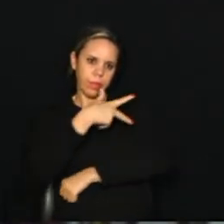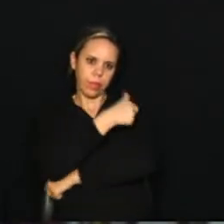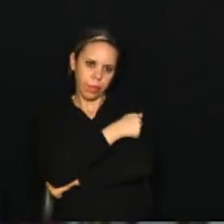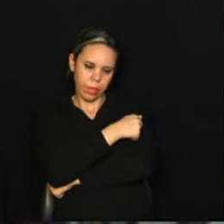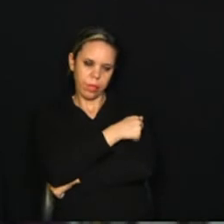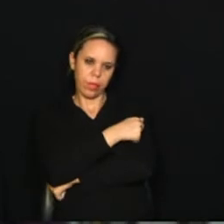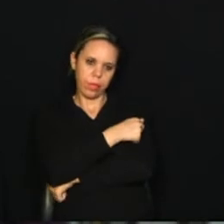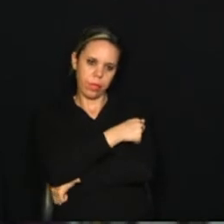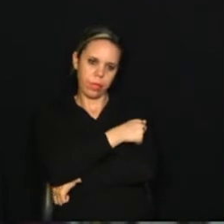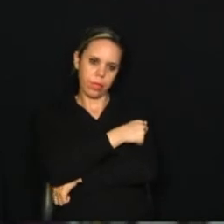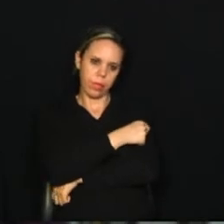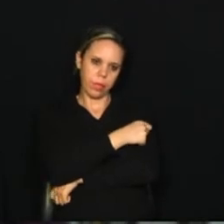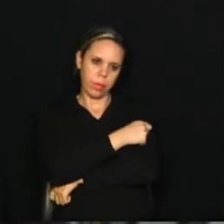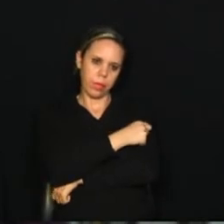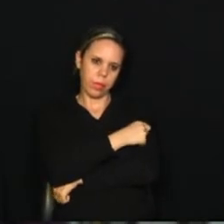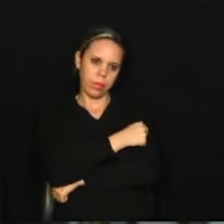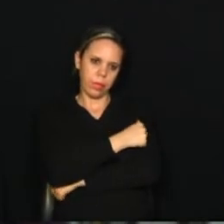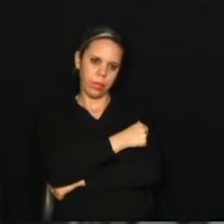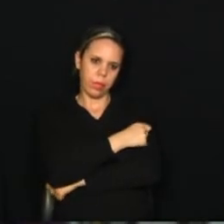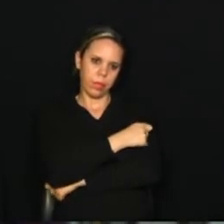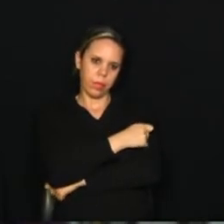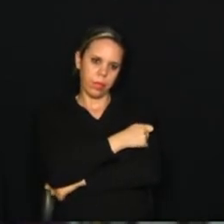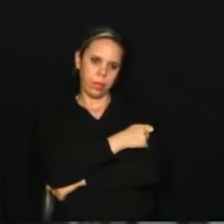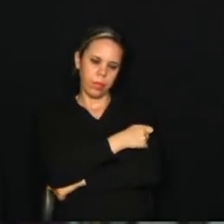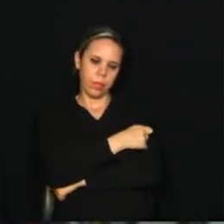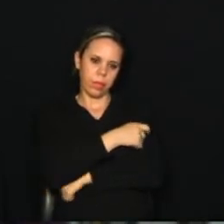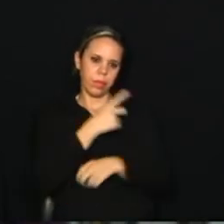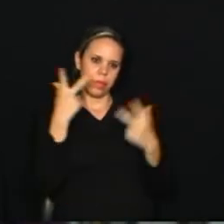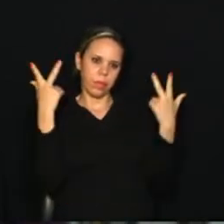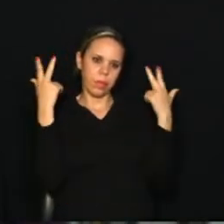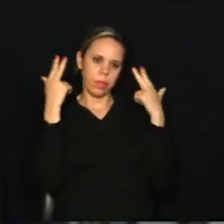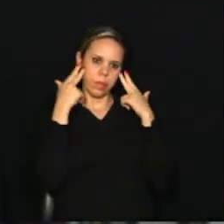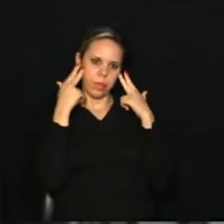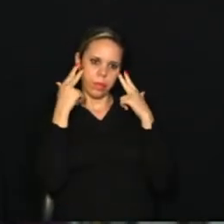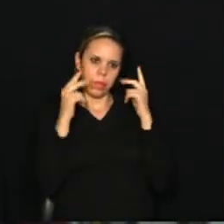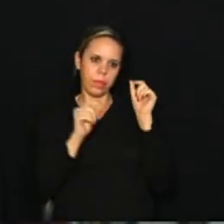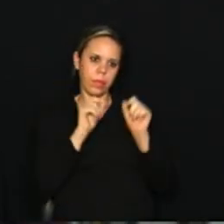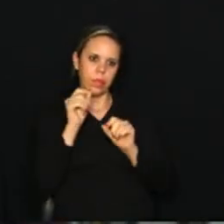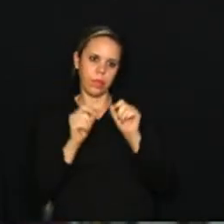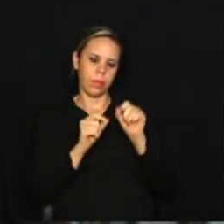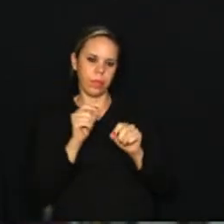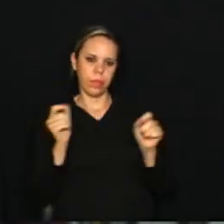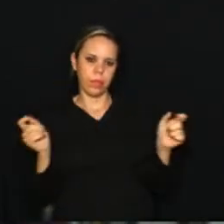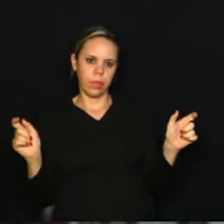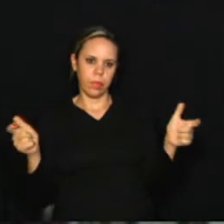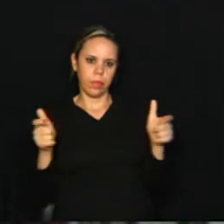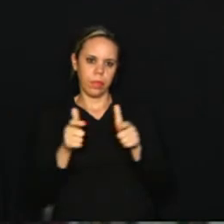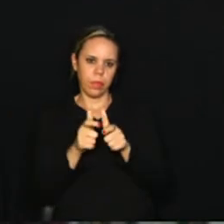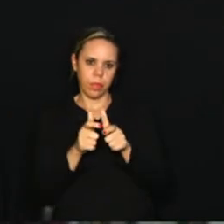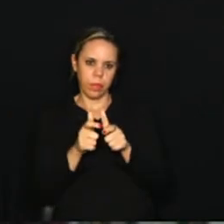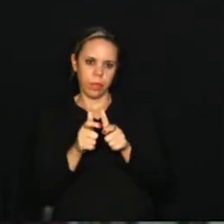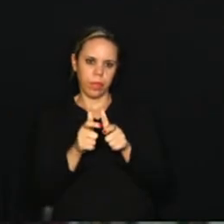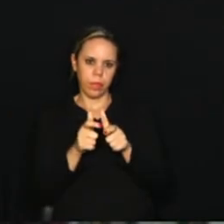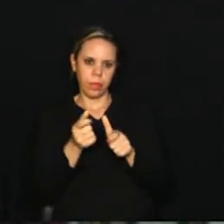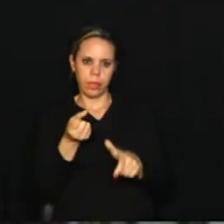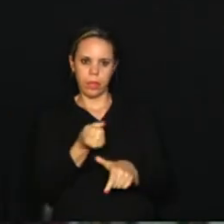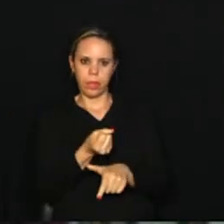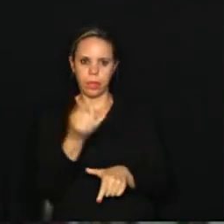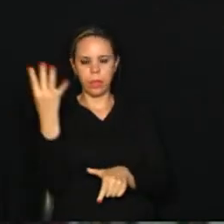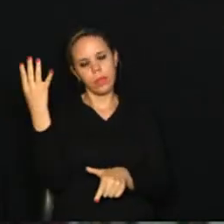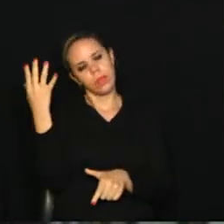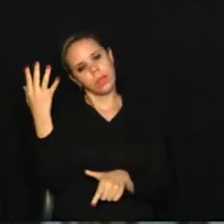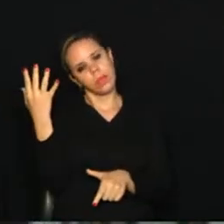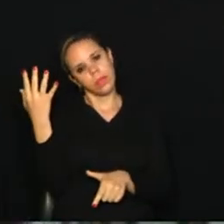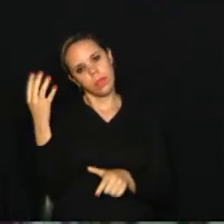vacinados, né, o normal é que caia a incidência